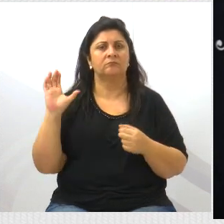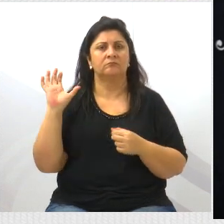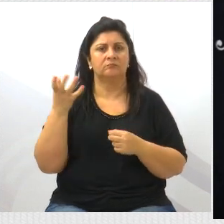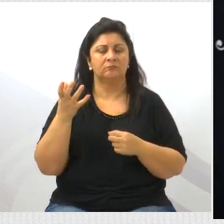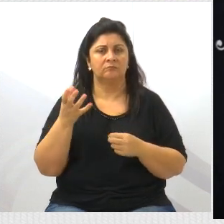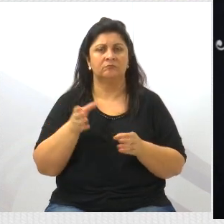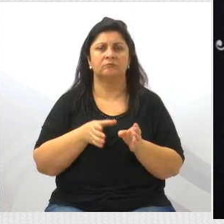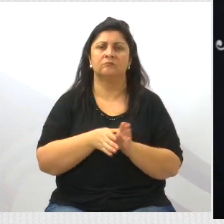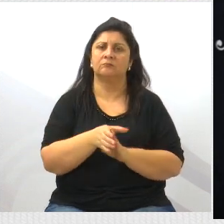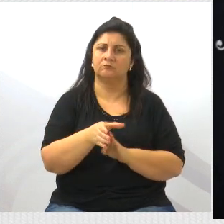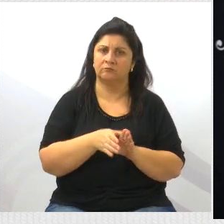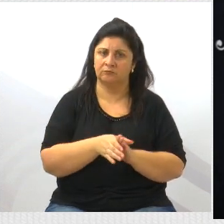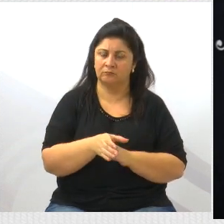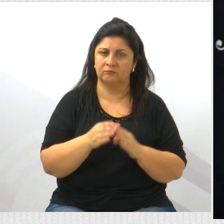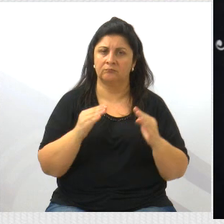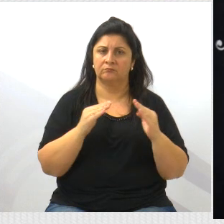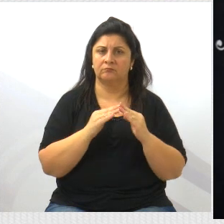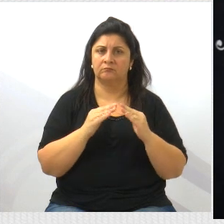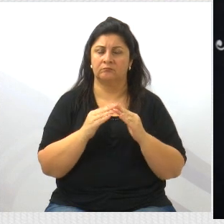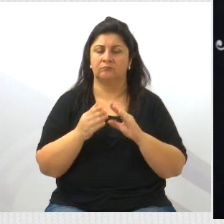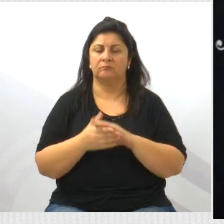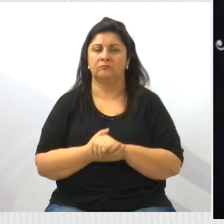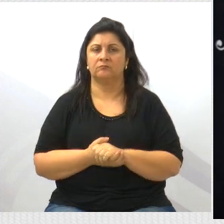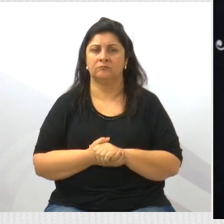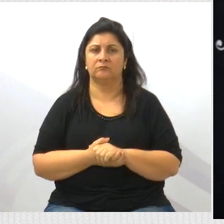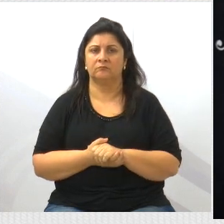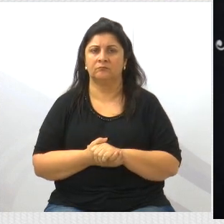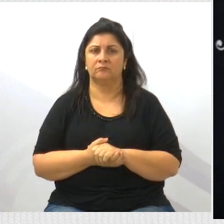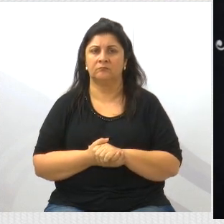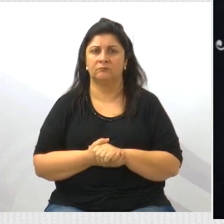da Habitação, né? Quando logo aí estará